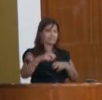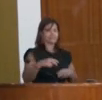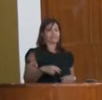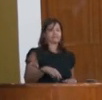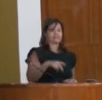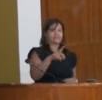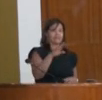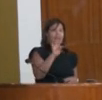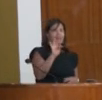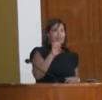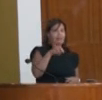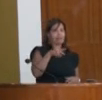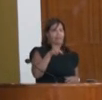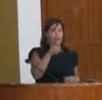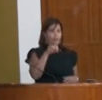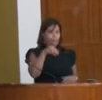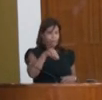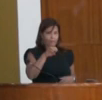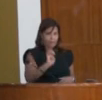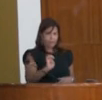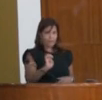Vereador Tempone.